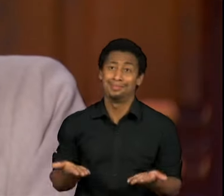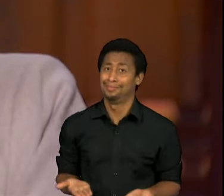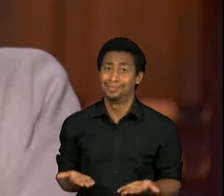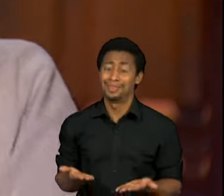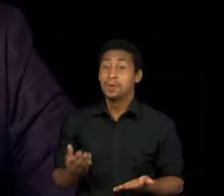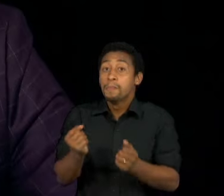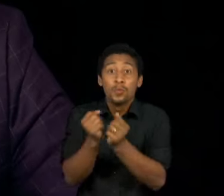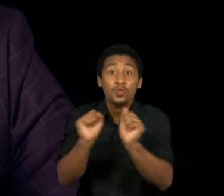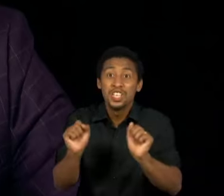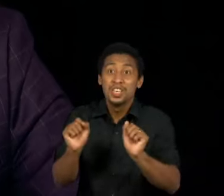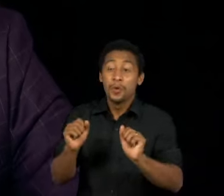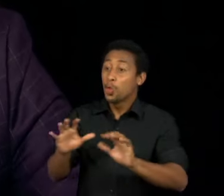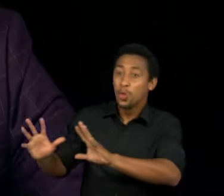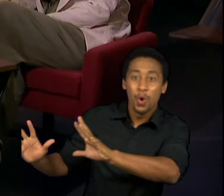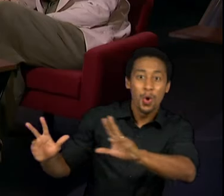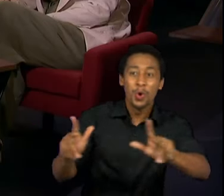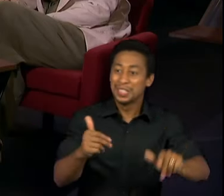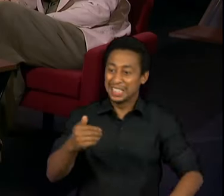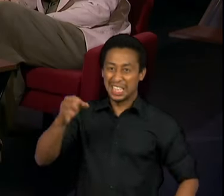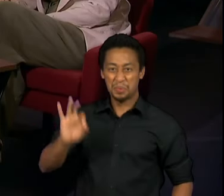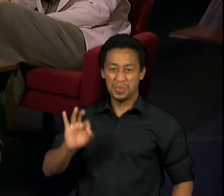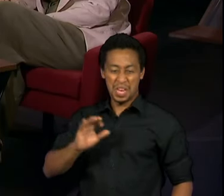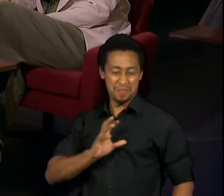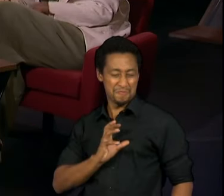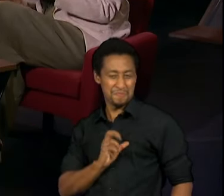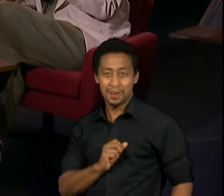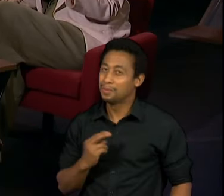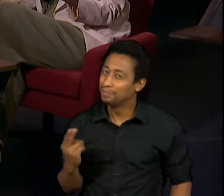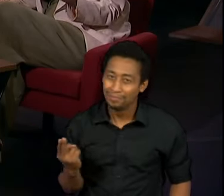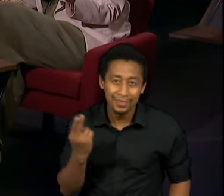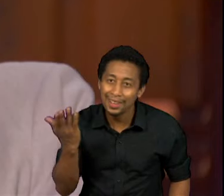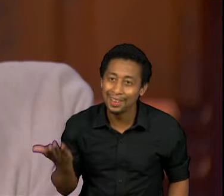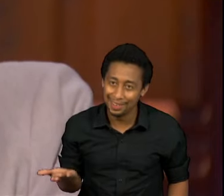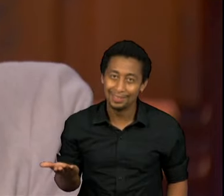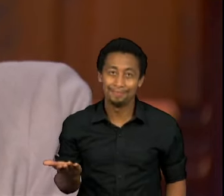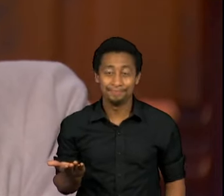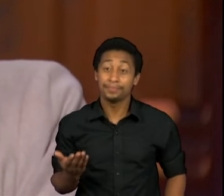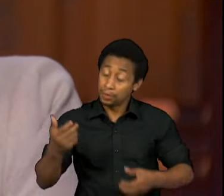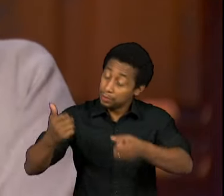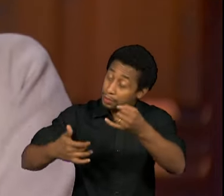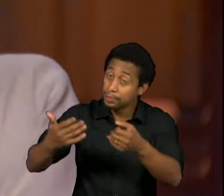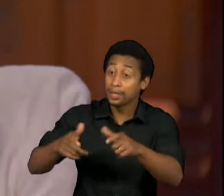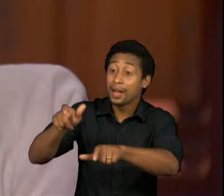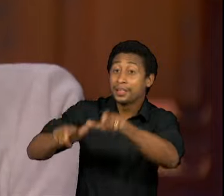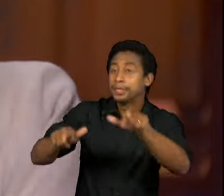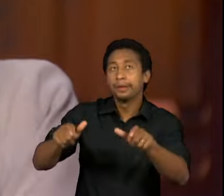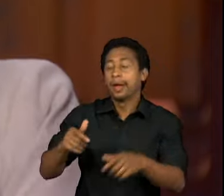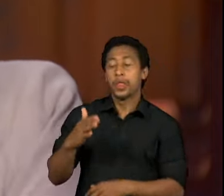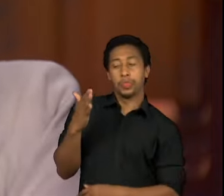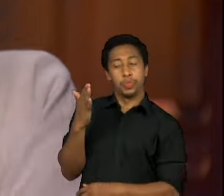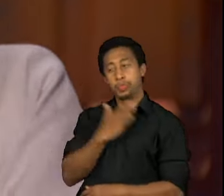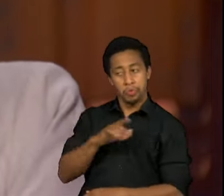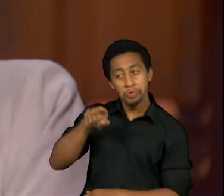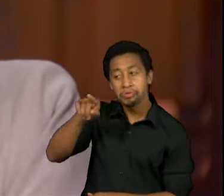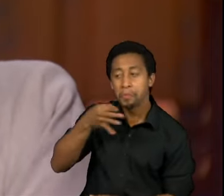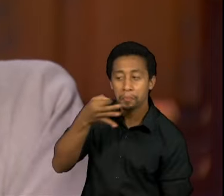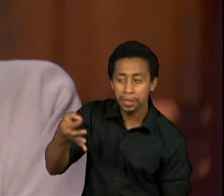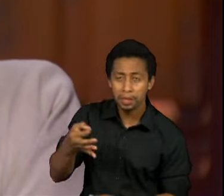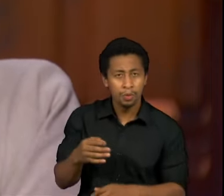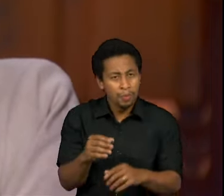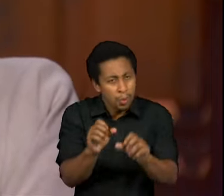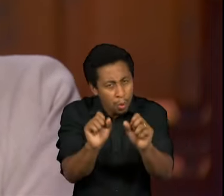separar um outro lado de fora é próprio do ser humano então uma celular mas é que eu falo para as pessoas quando as pessoas são aí eu não gostei daquilo que você falou falou